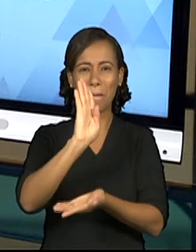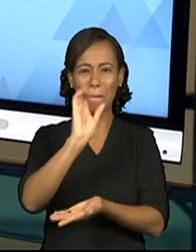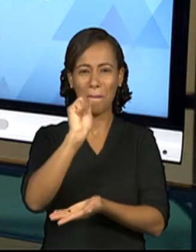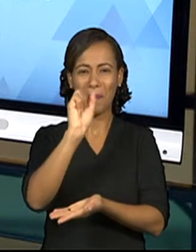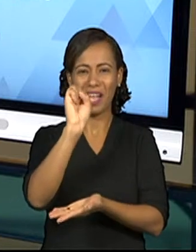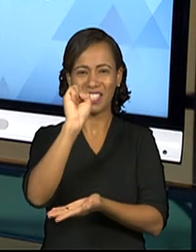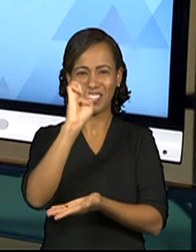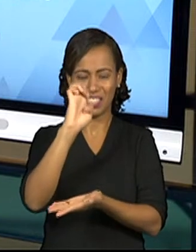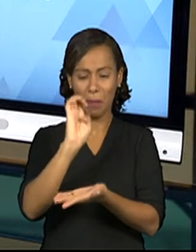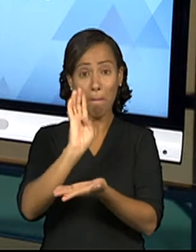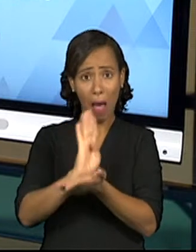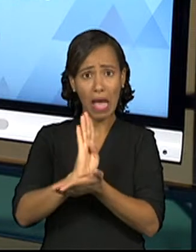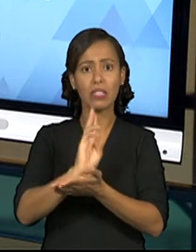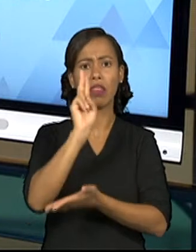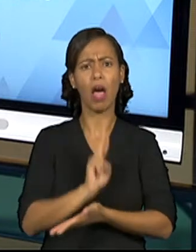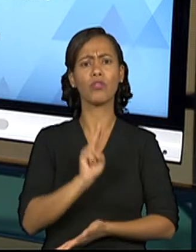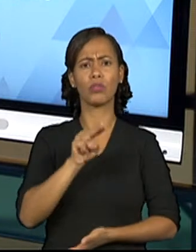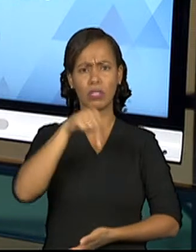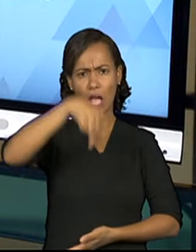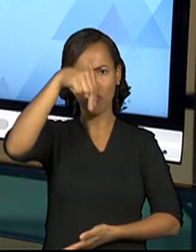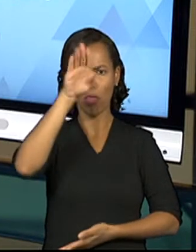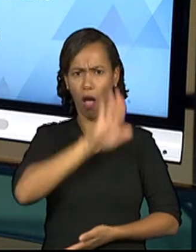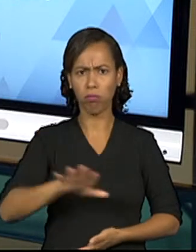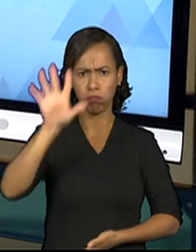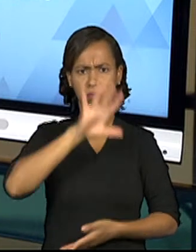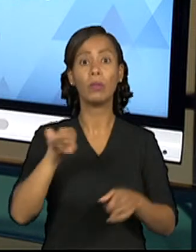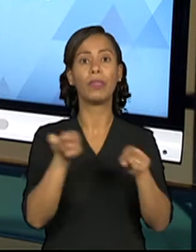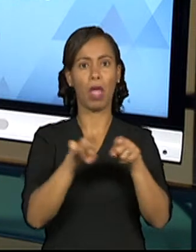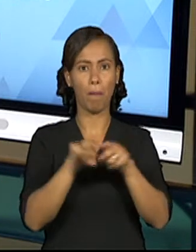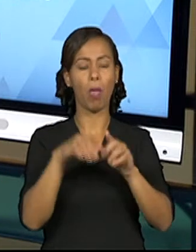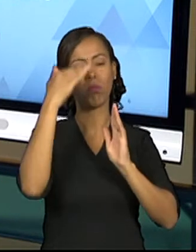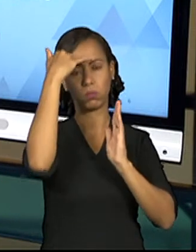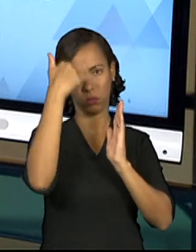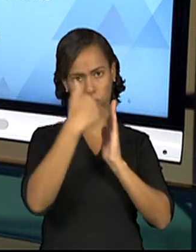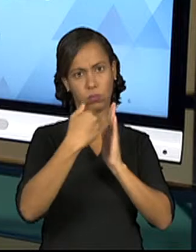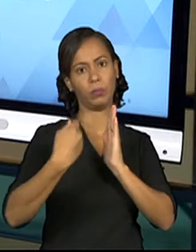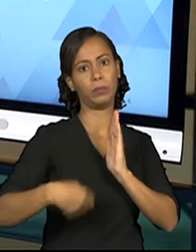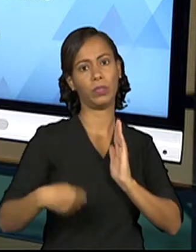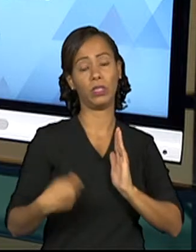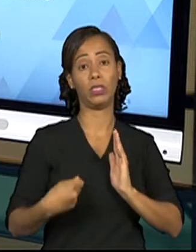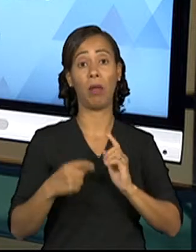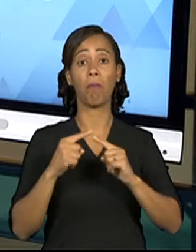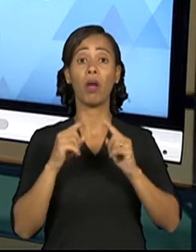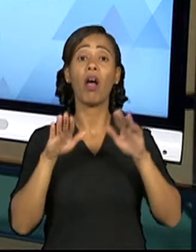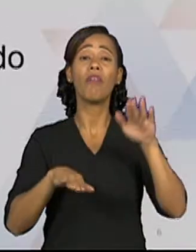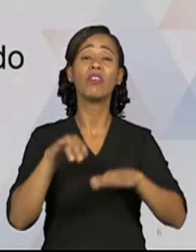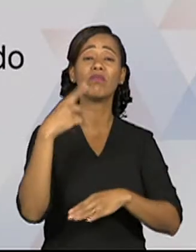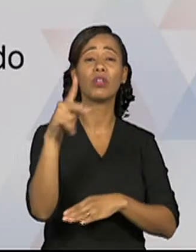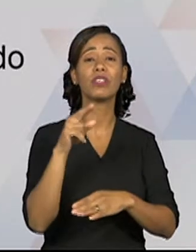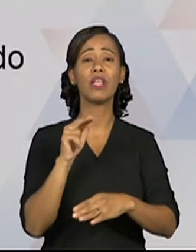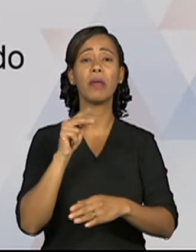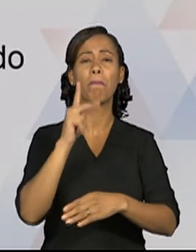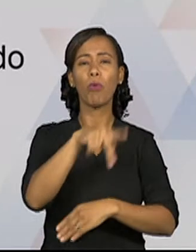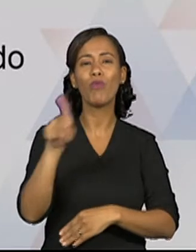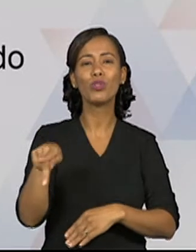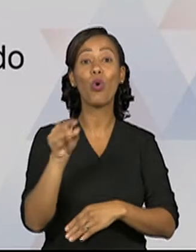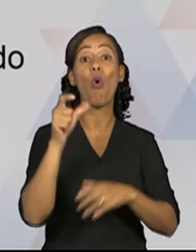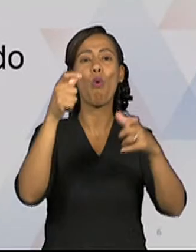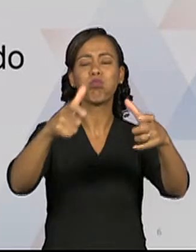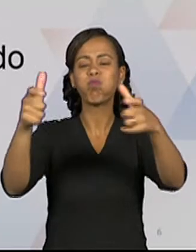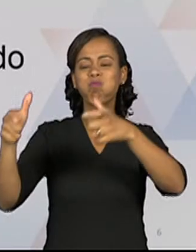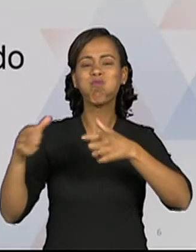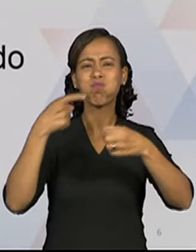especificidades. E o municipal, qualquer que seja o município que vocês vão atuar, enquanto professores ou que